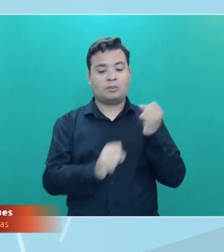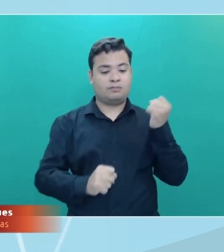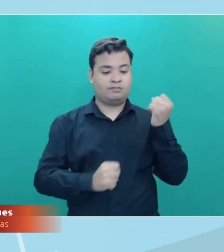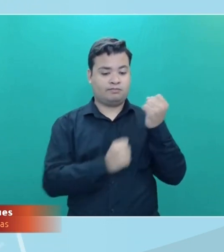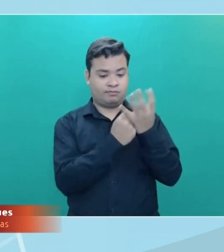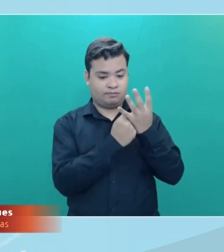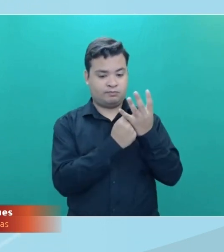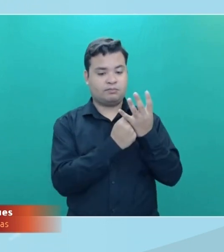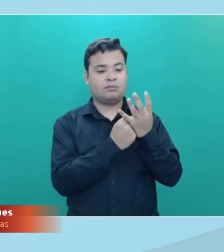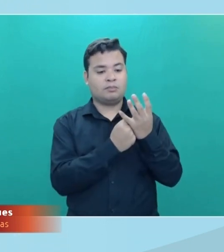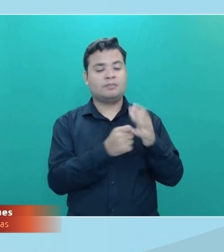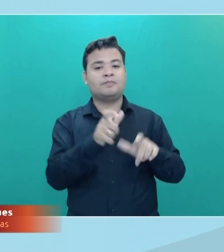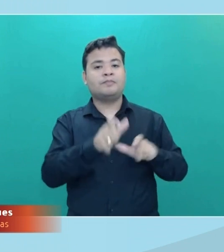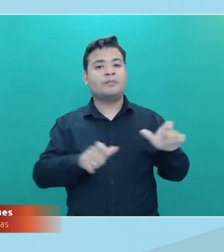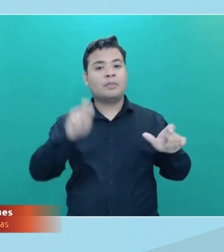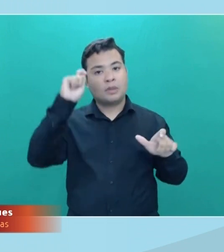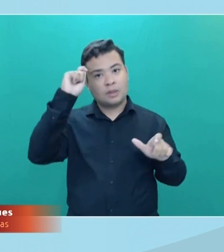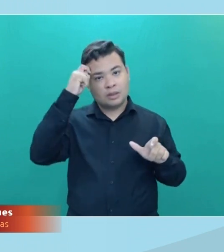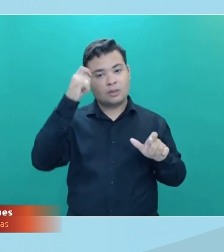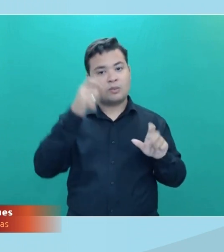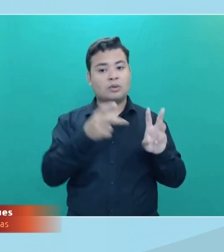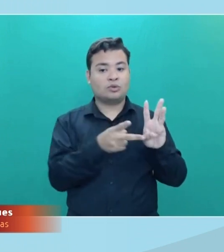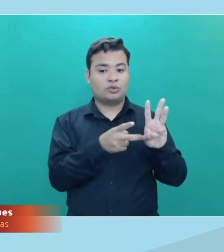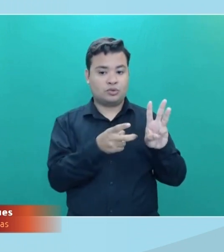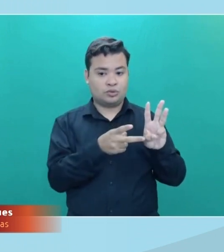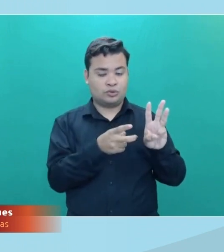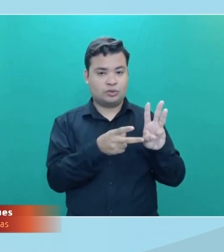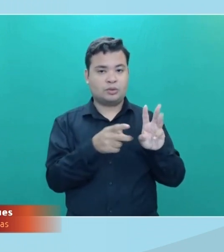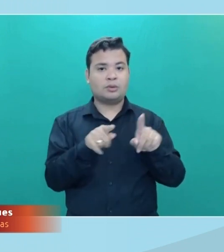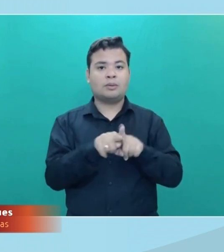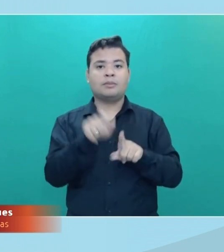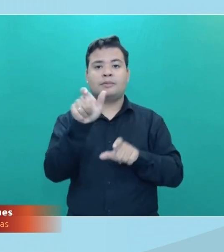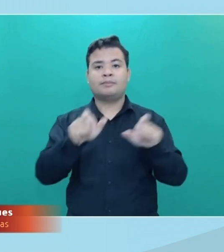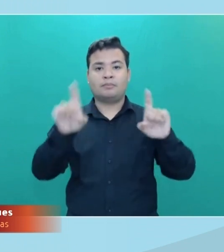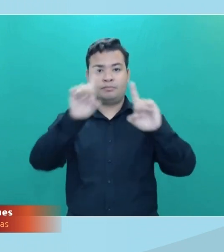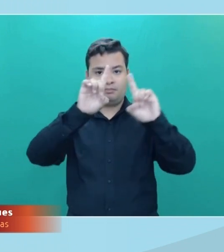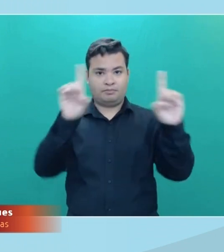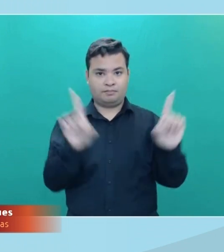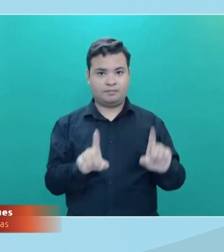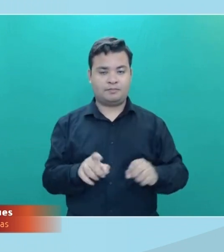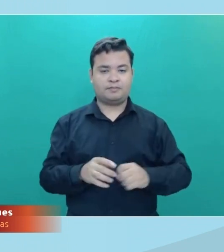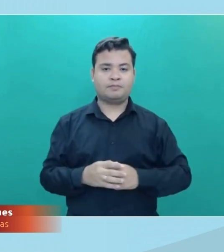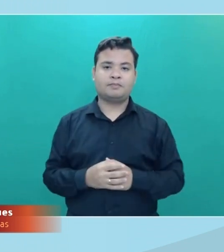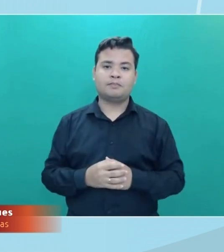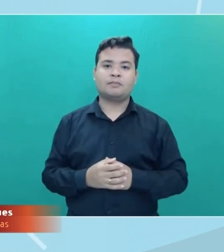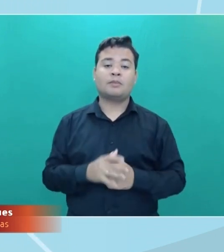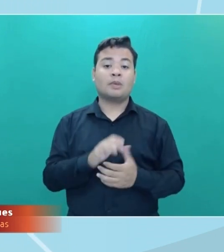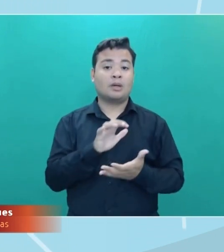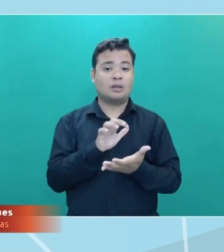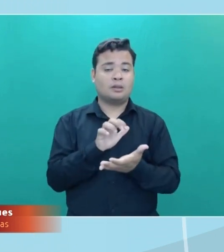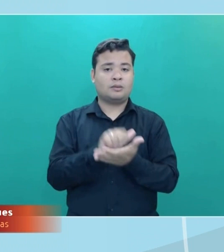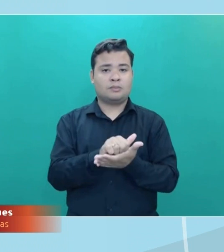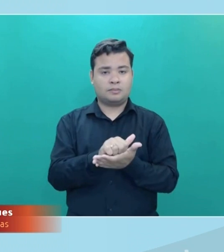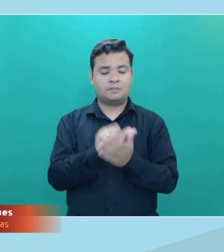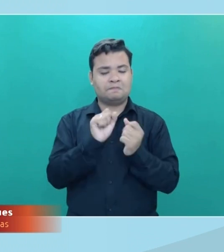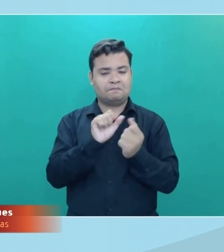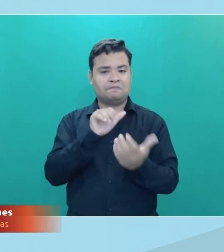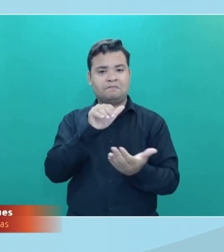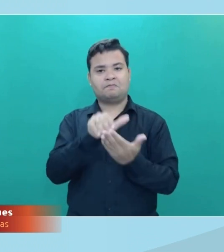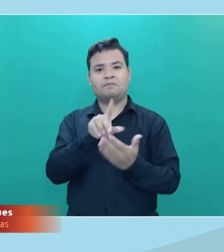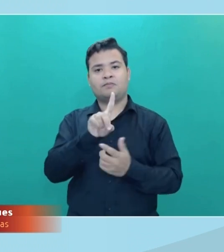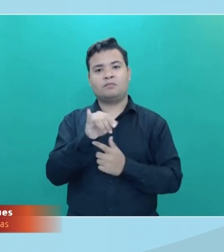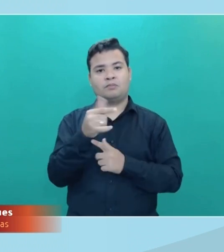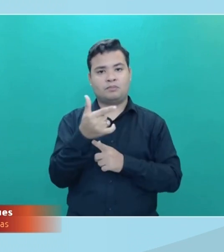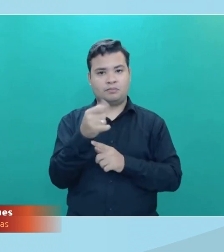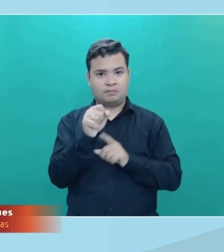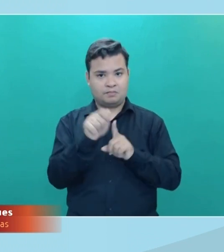da população negra, indígena e de pessoas com deficiência. As inscrições podem ser feitas até o dia 28 desse mês no